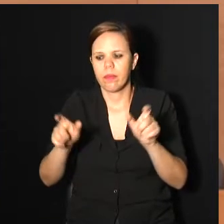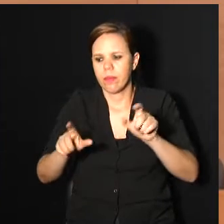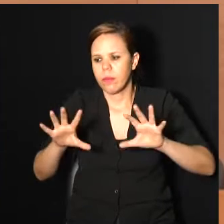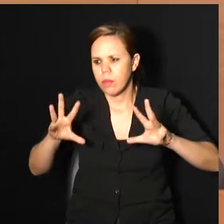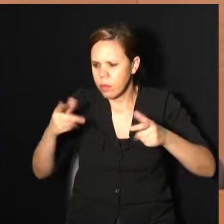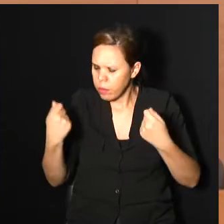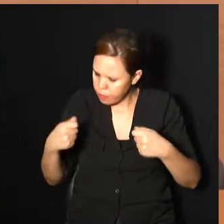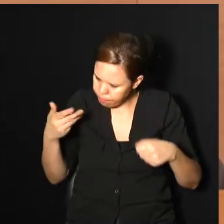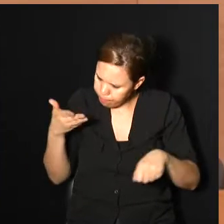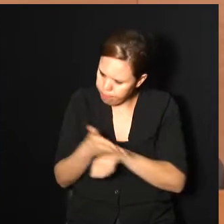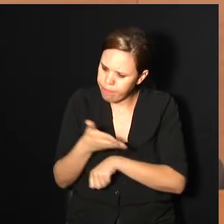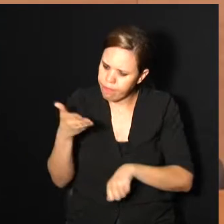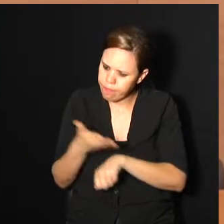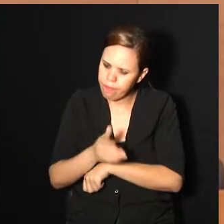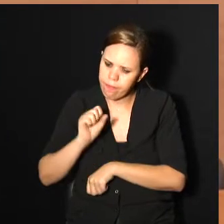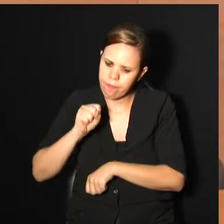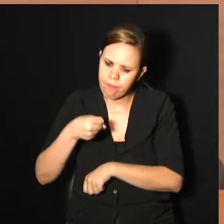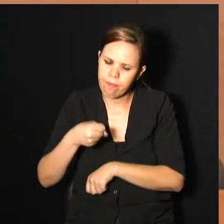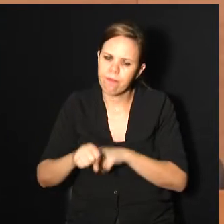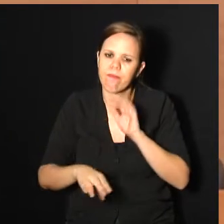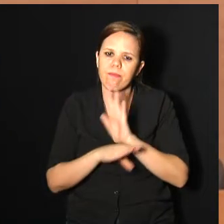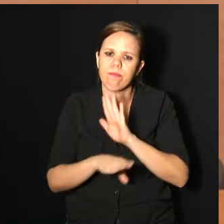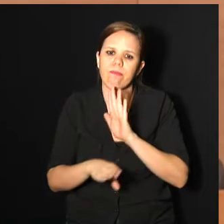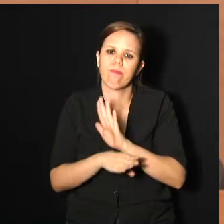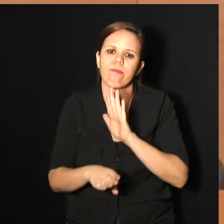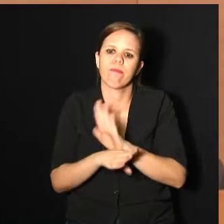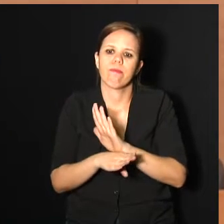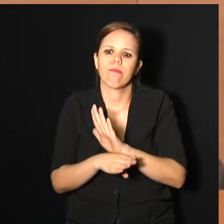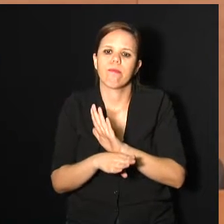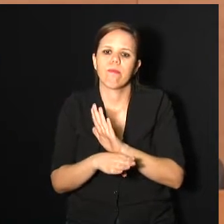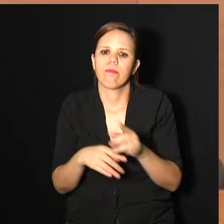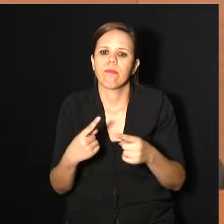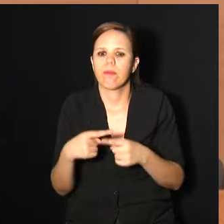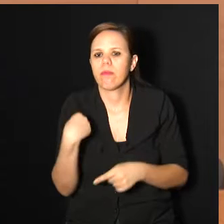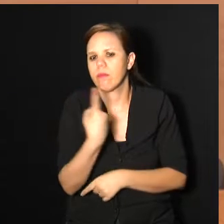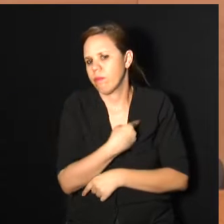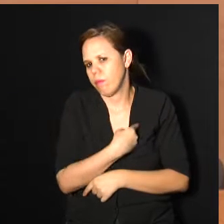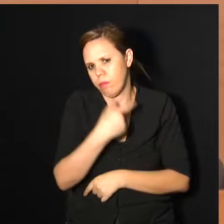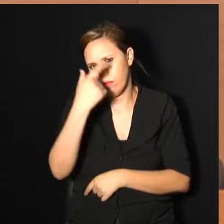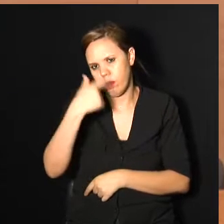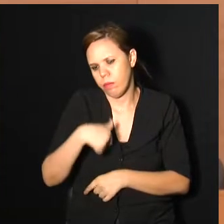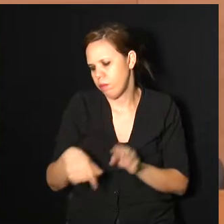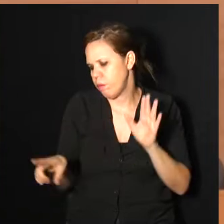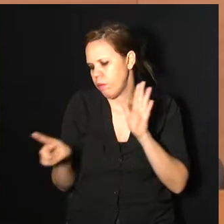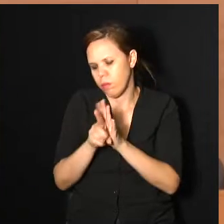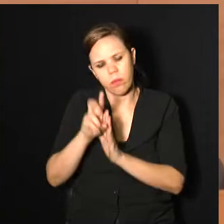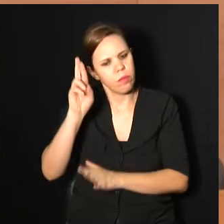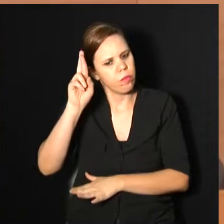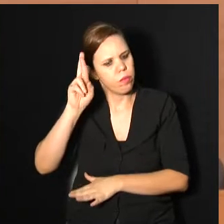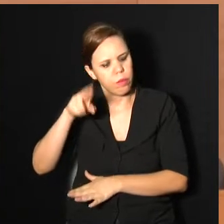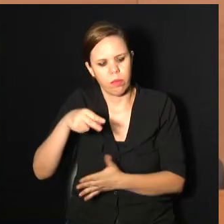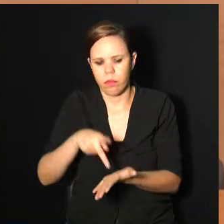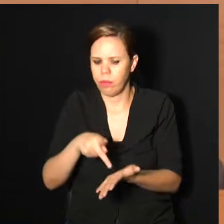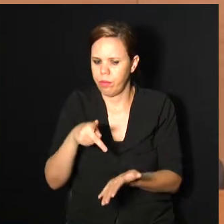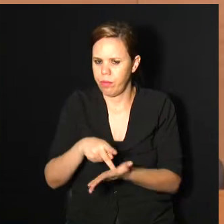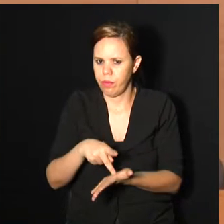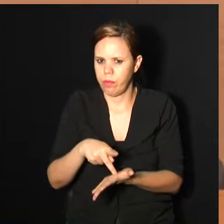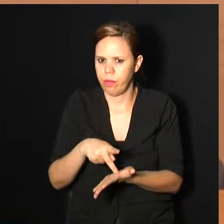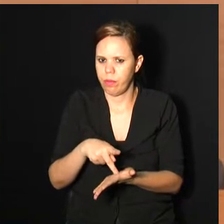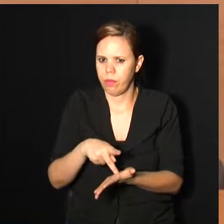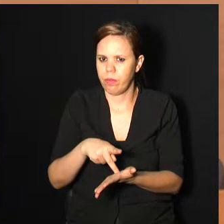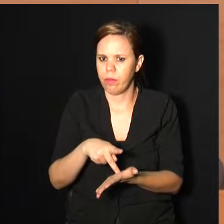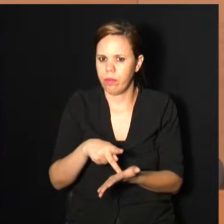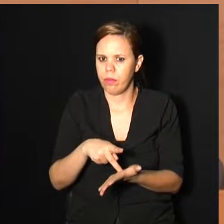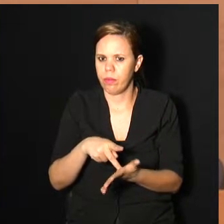que participar, têm que nos ajudar, porque nós não somos os donos da verdade, né? E